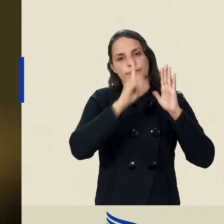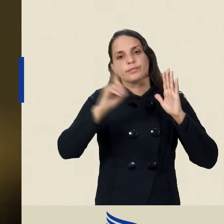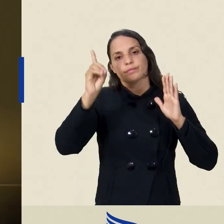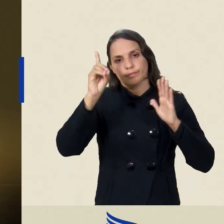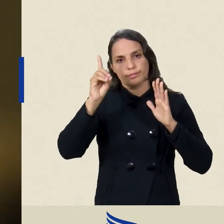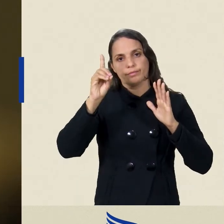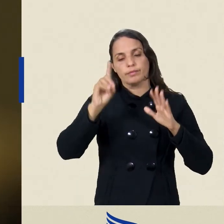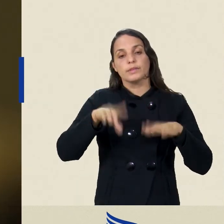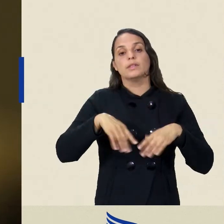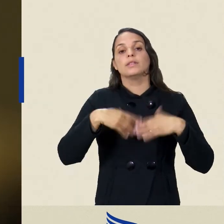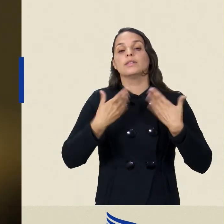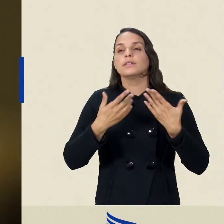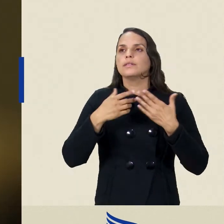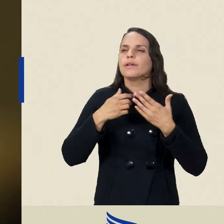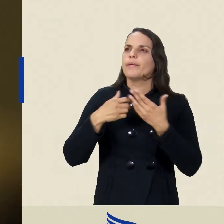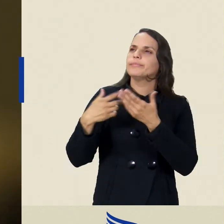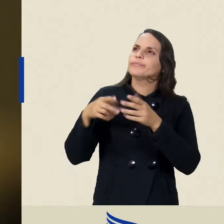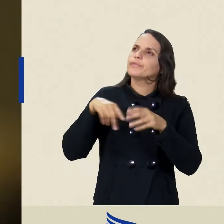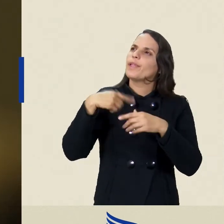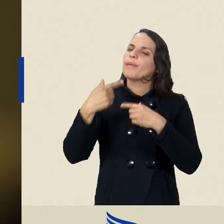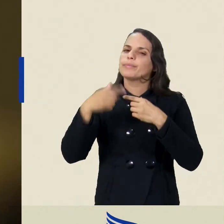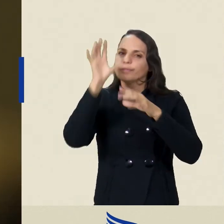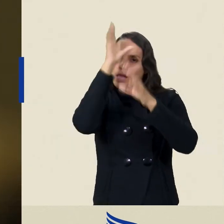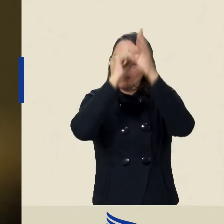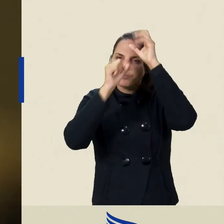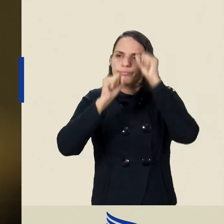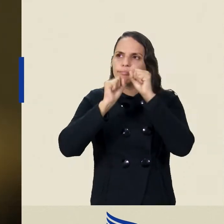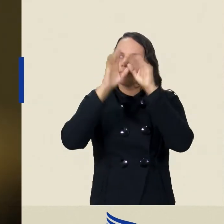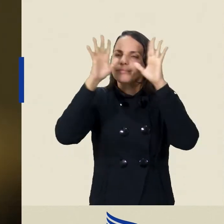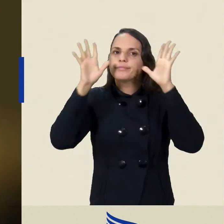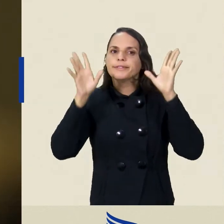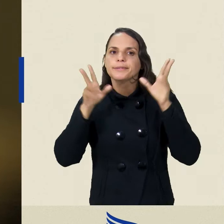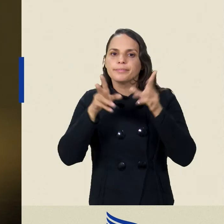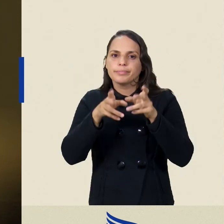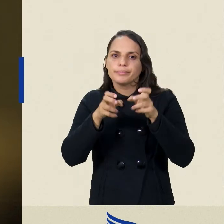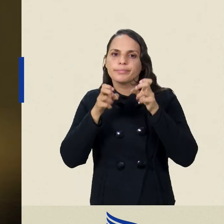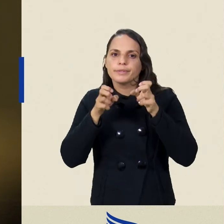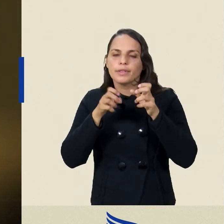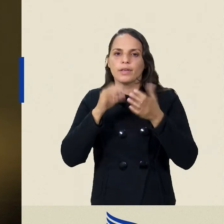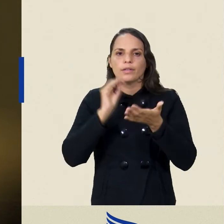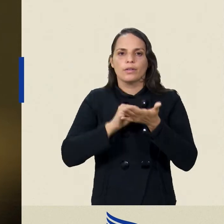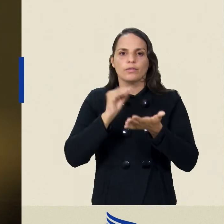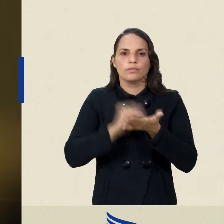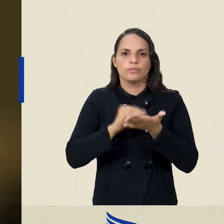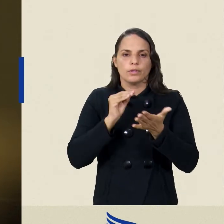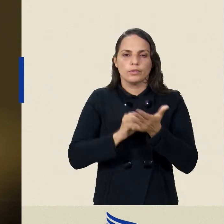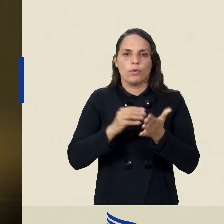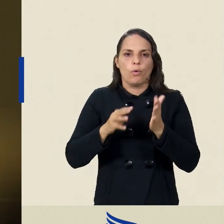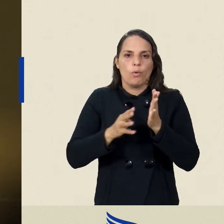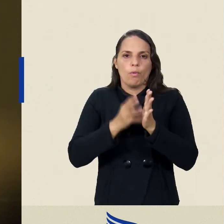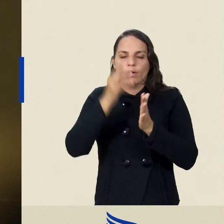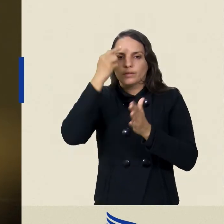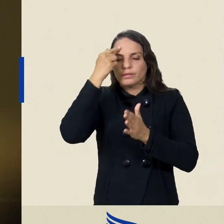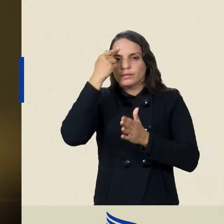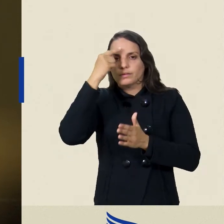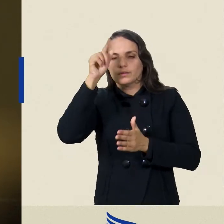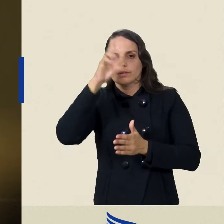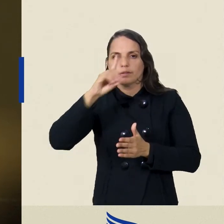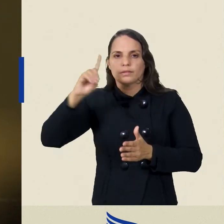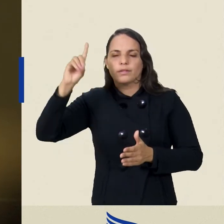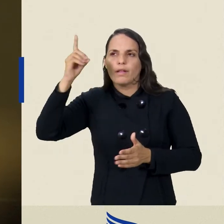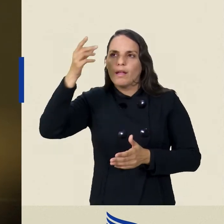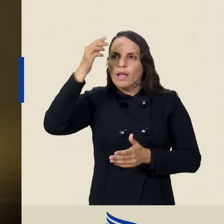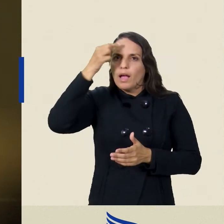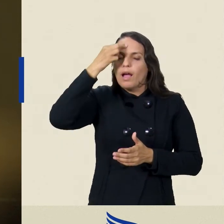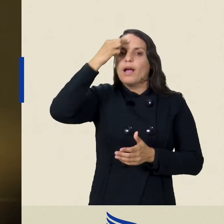Quando o entendimento é esclarecido e as reivindicações do quarto mandamento são insistentemente apresentadas à